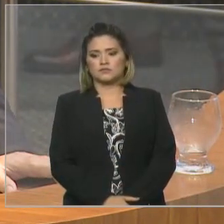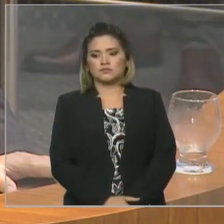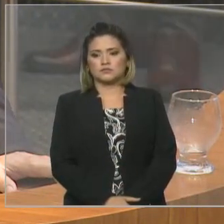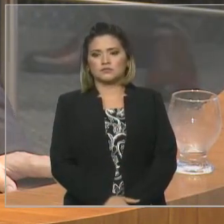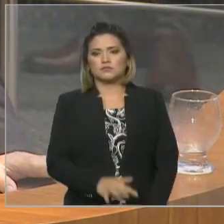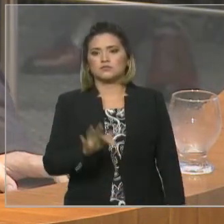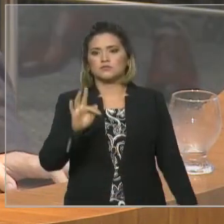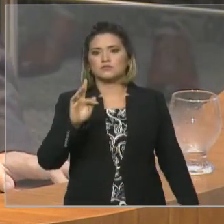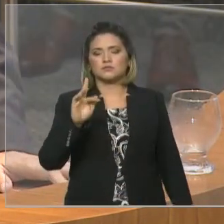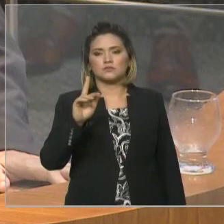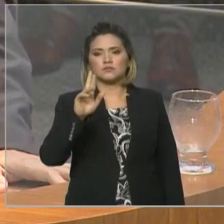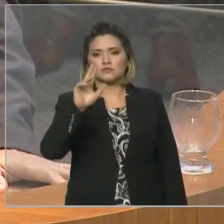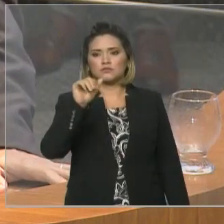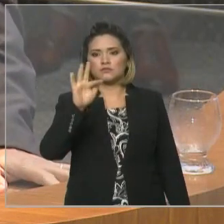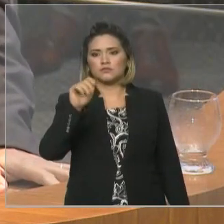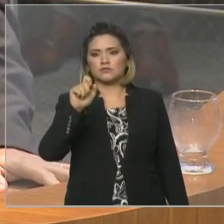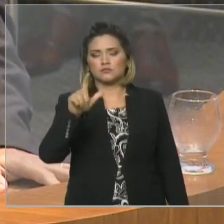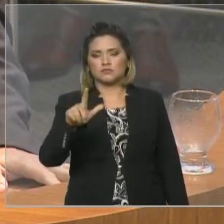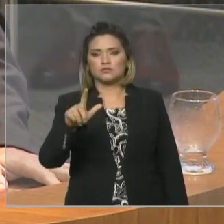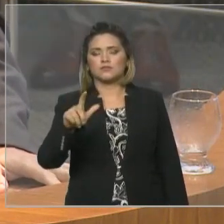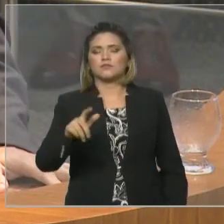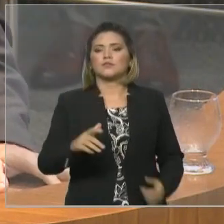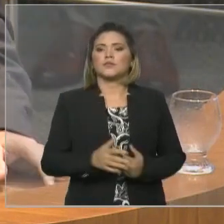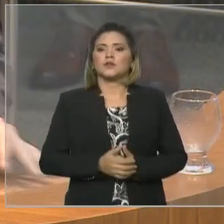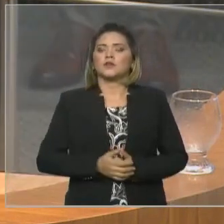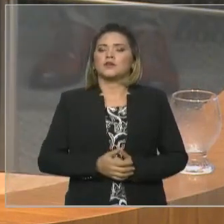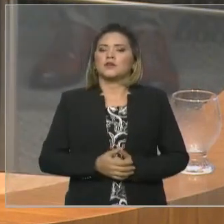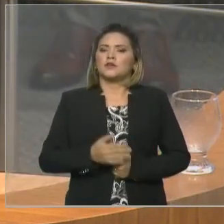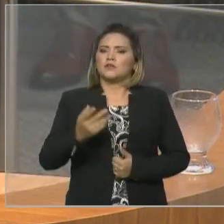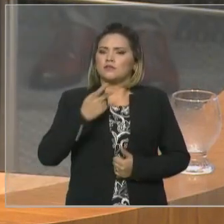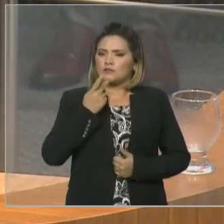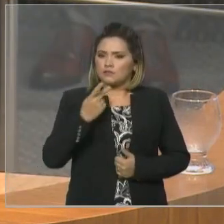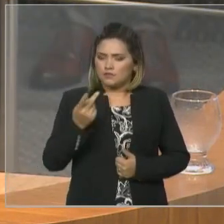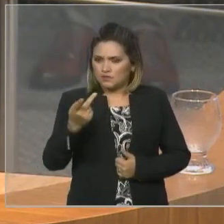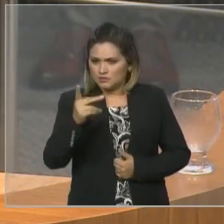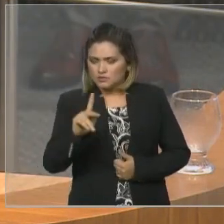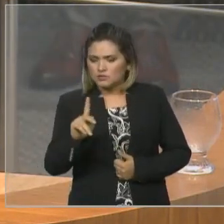Leitor, fala de Vossa Excelência é pertinente.